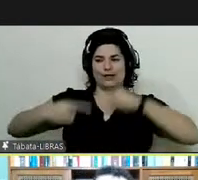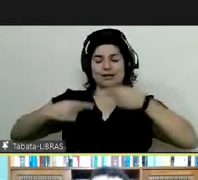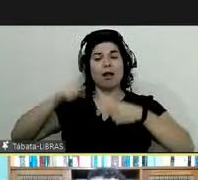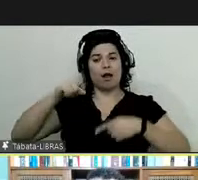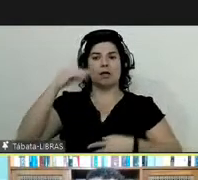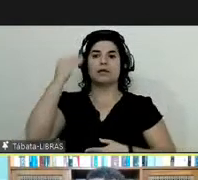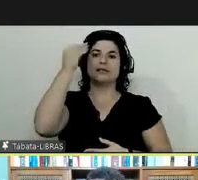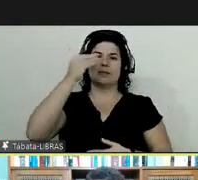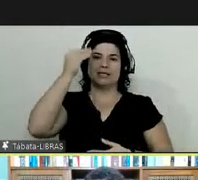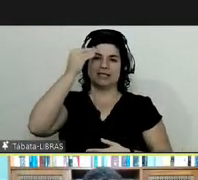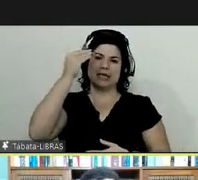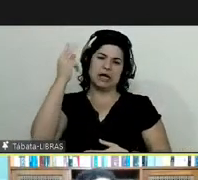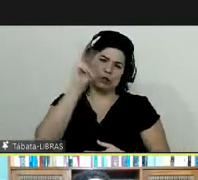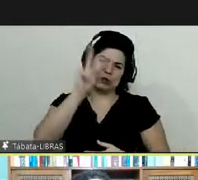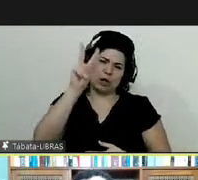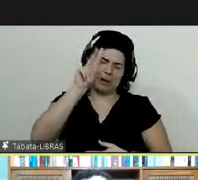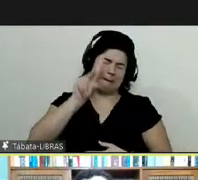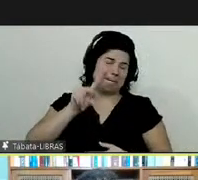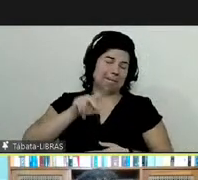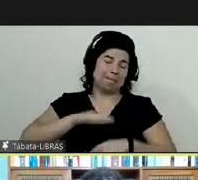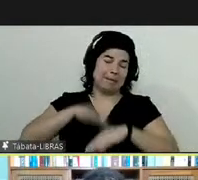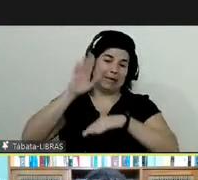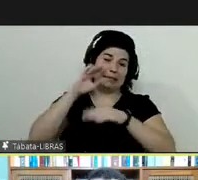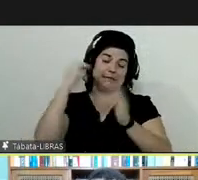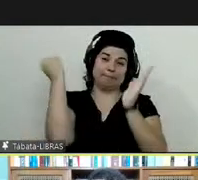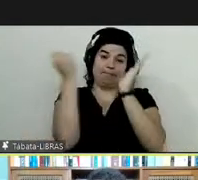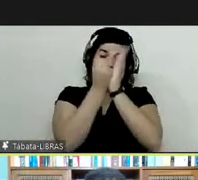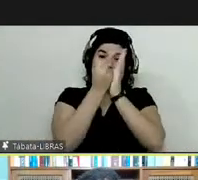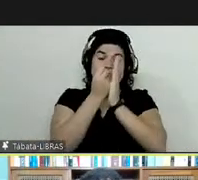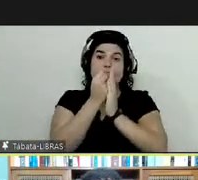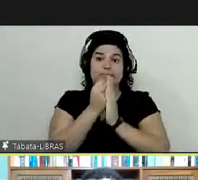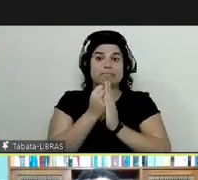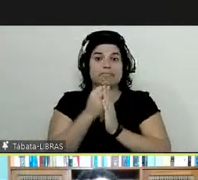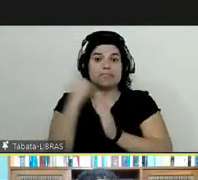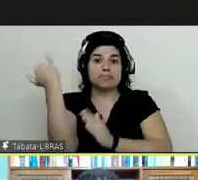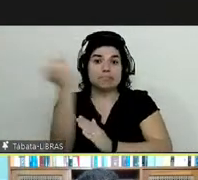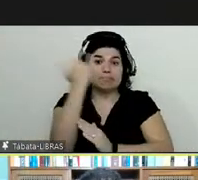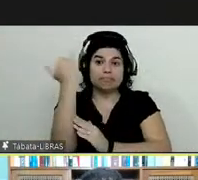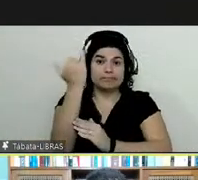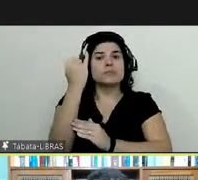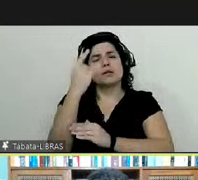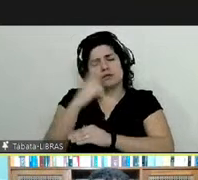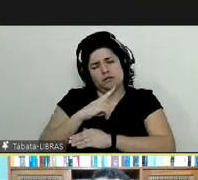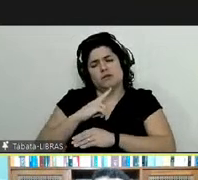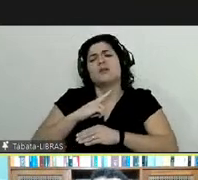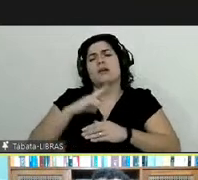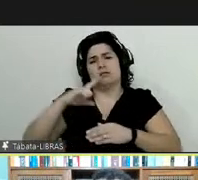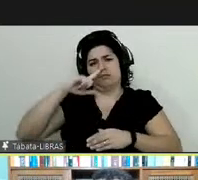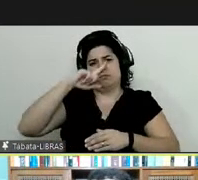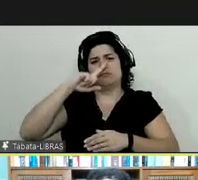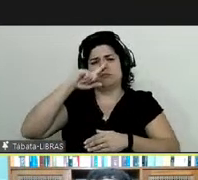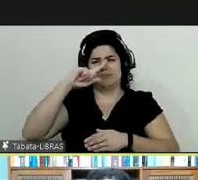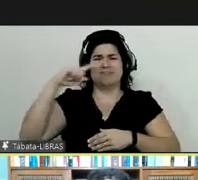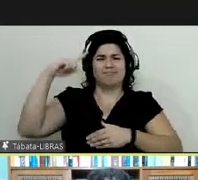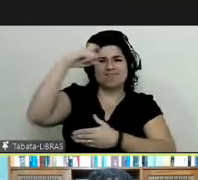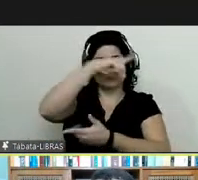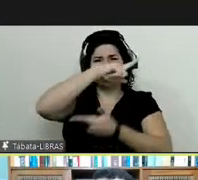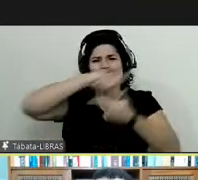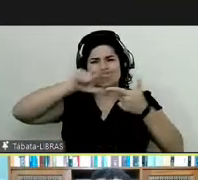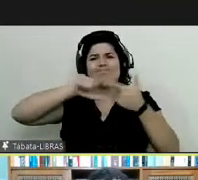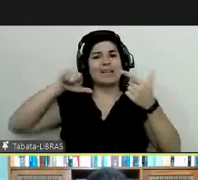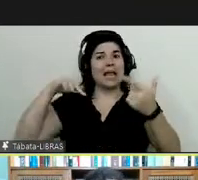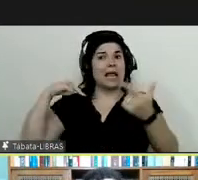essa foi a experiência histórica mais marcante Professor mas tinha problemas né Nem tudo é um mar de rosas a Cintia problemas gravíssimos problemas aliás que